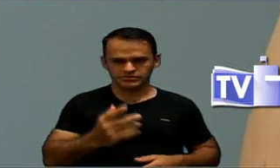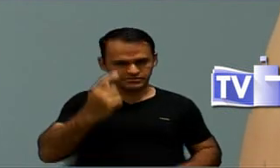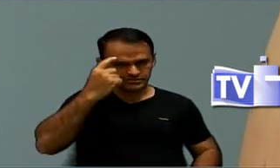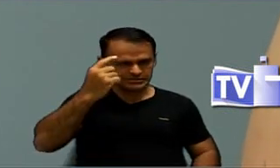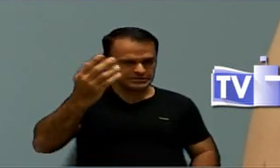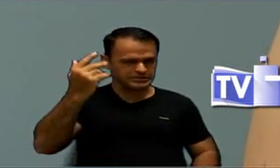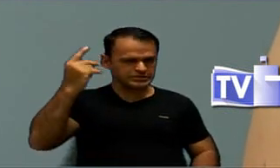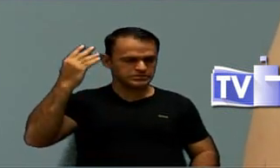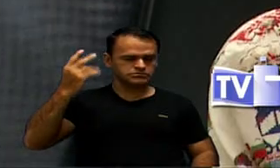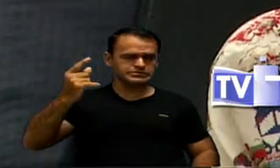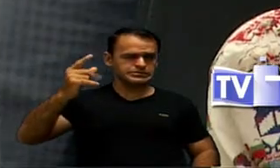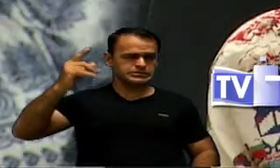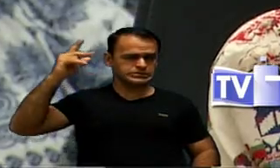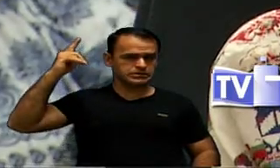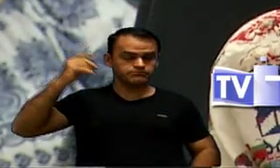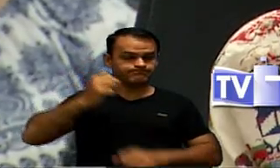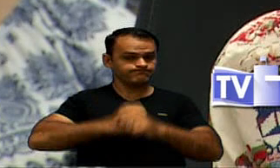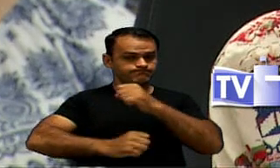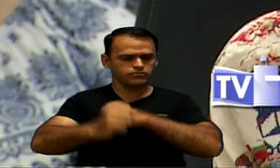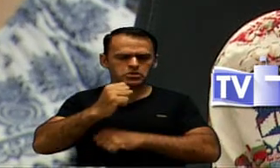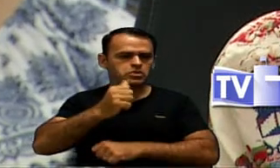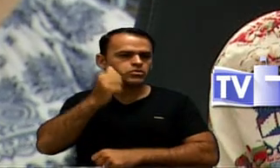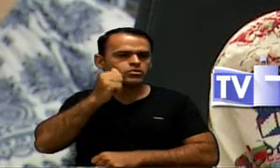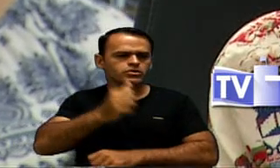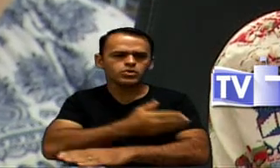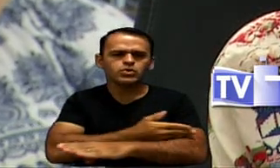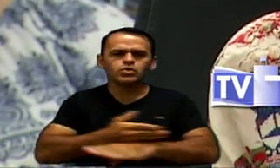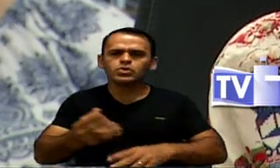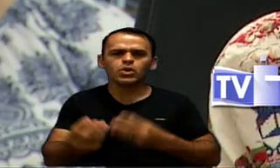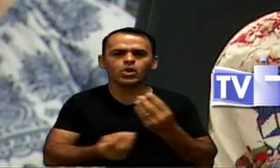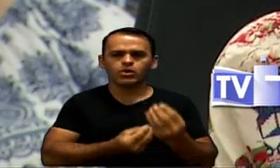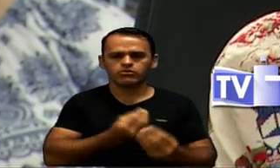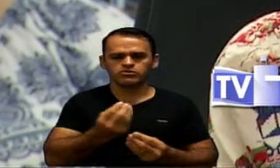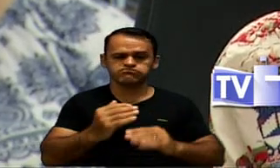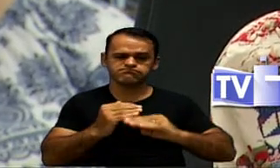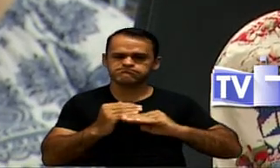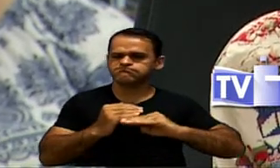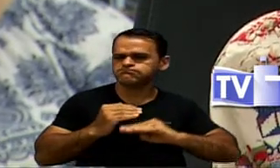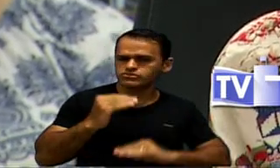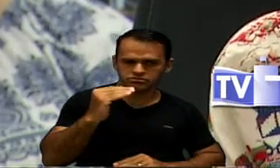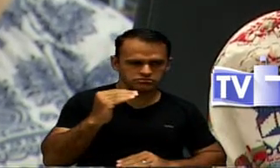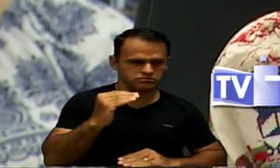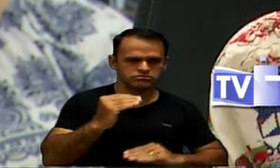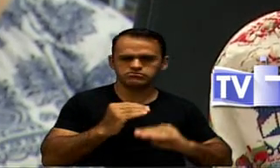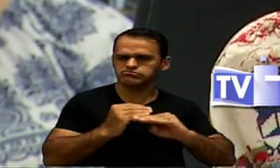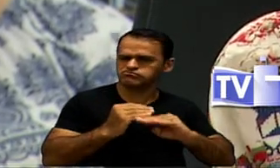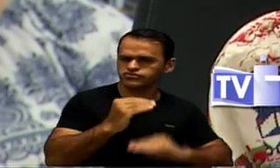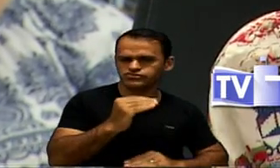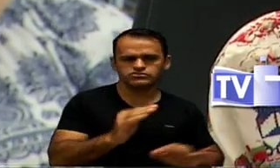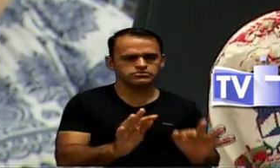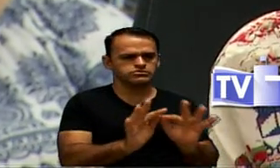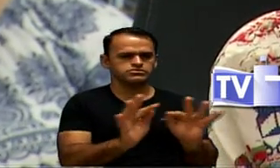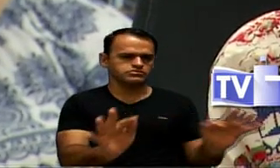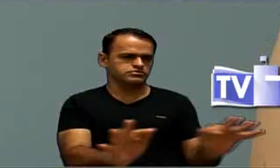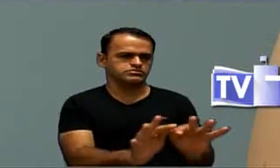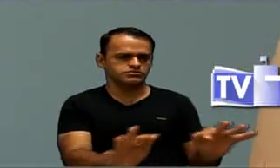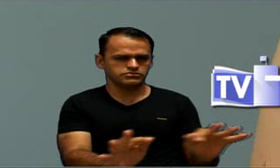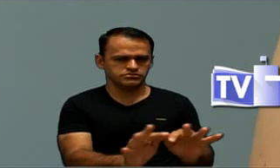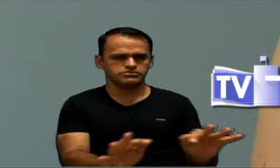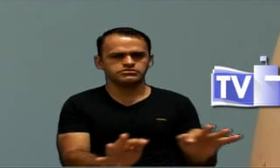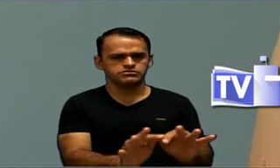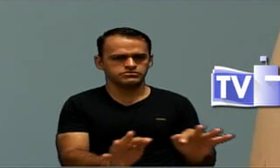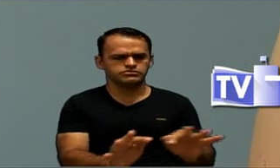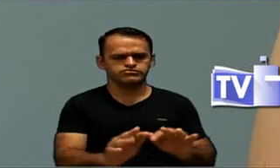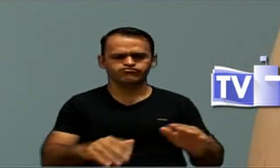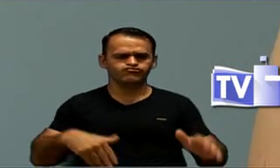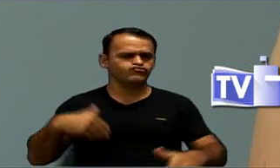mesmo, o lugar da mulher está sempre colocado na esfera do privado, em um lugar social que, se a gente pensa bem, ele está sendo